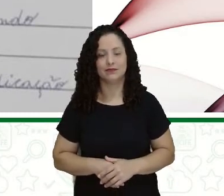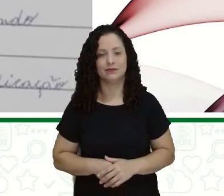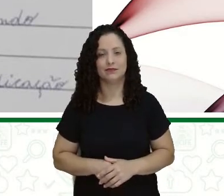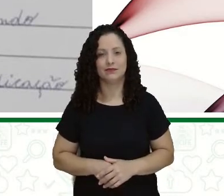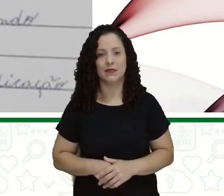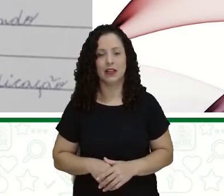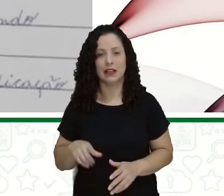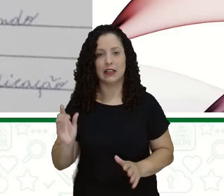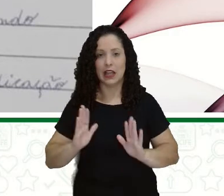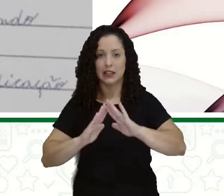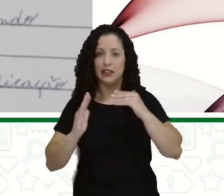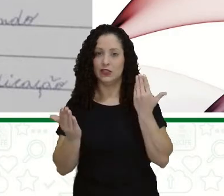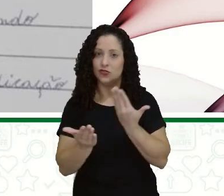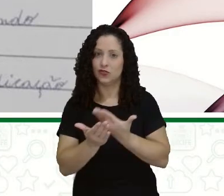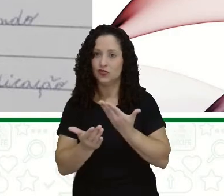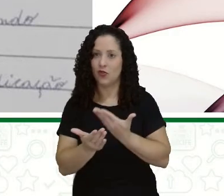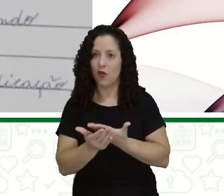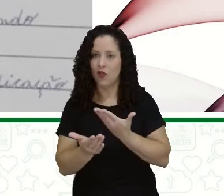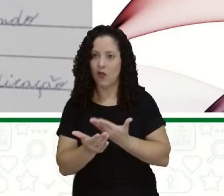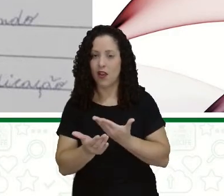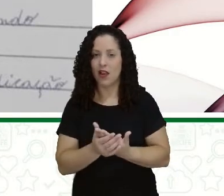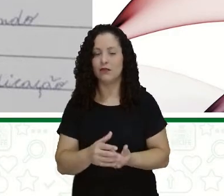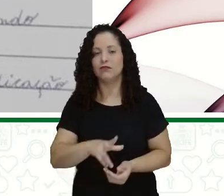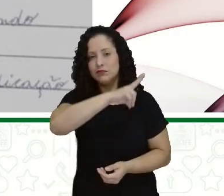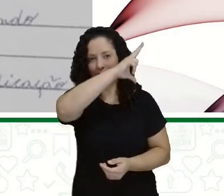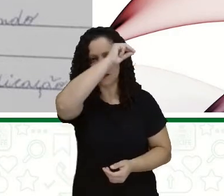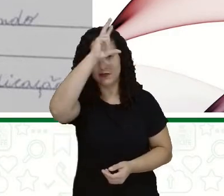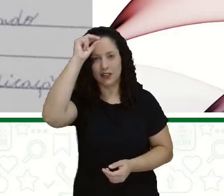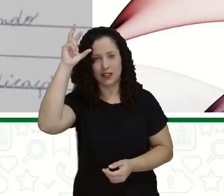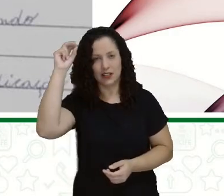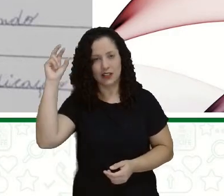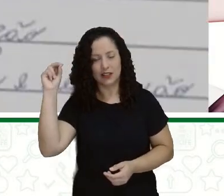da Municipal Dr. Ebenezer Gueiros.